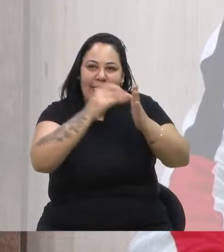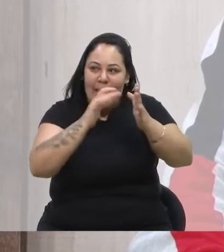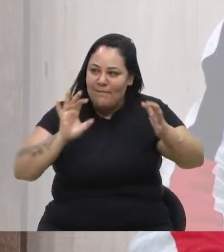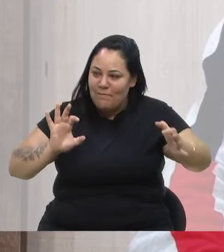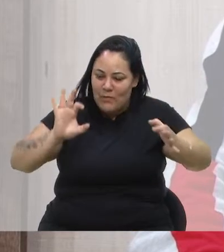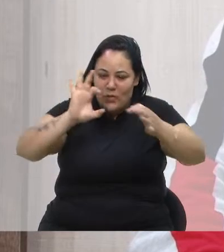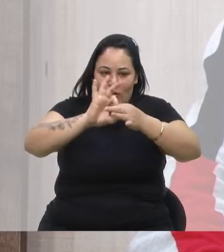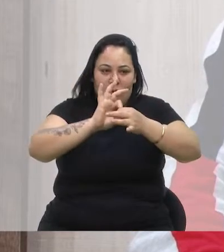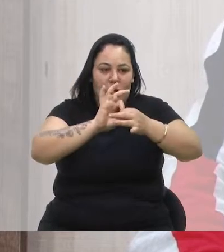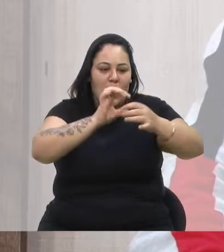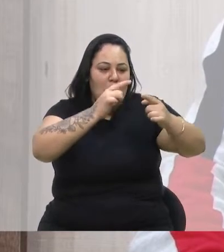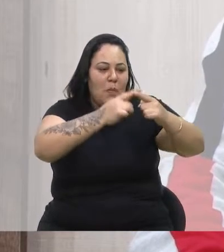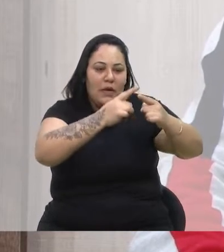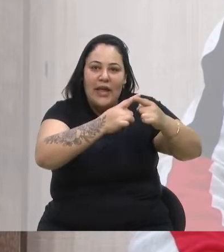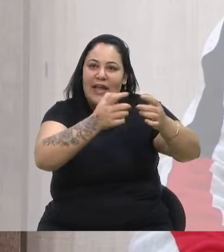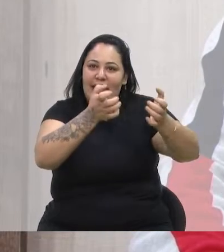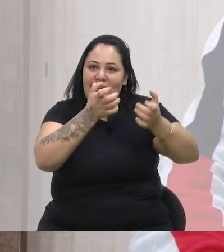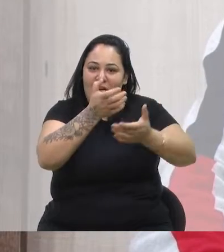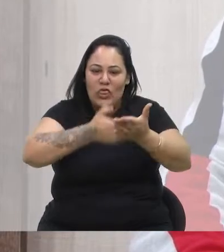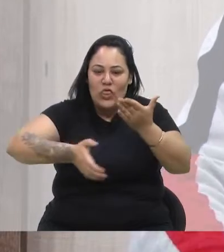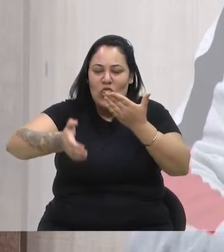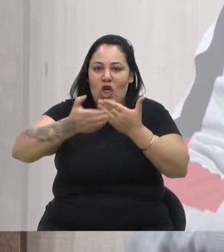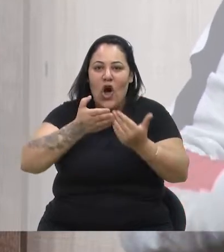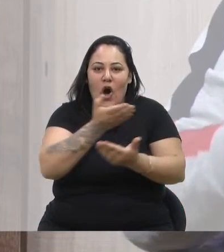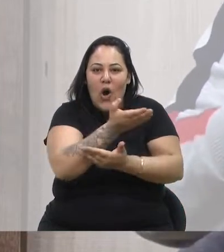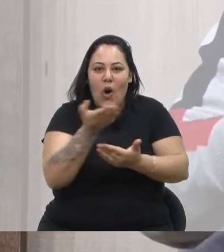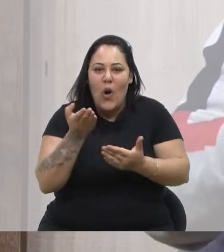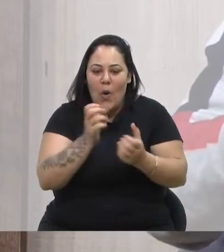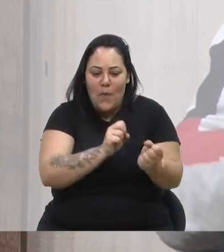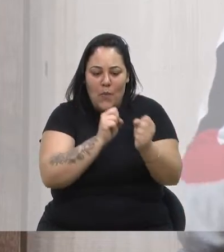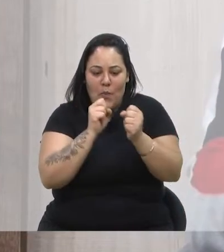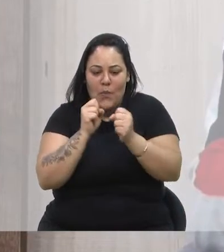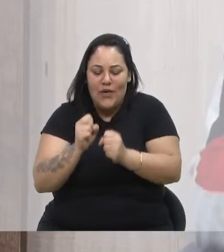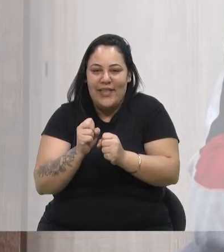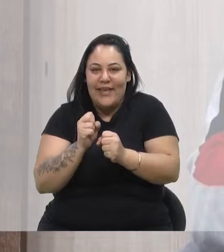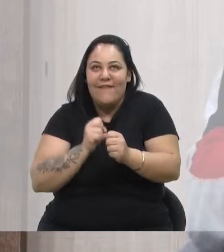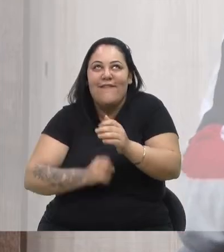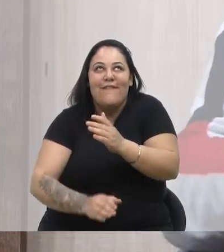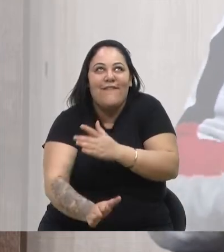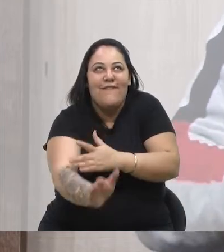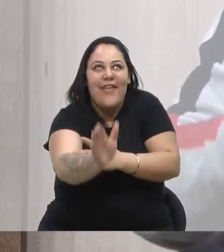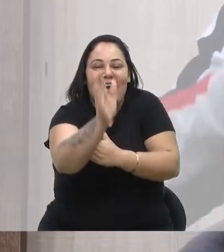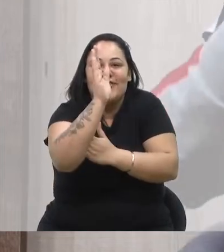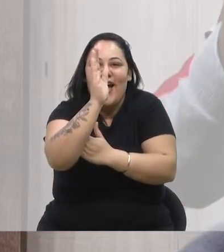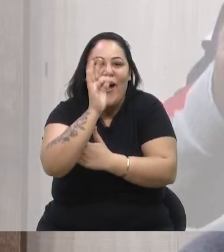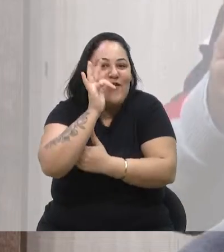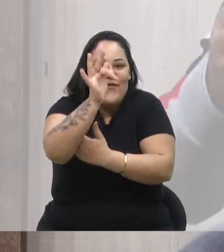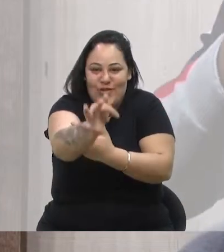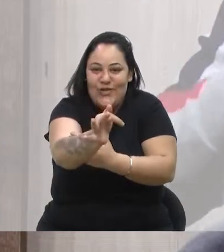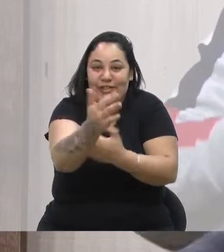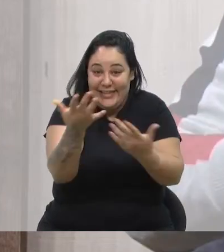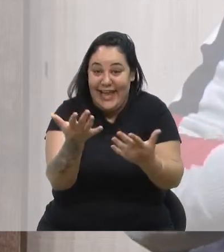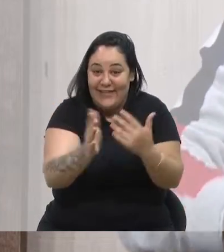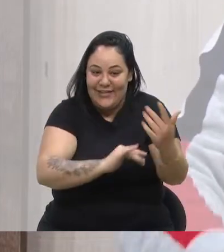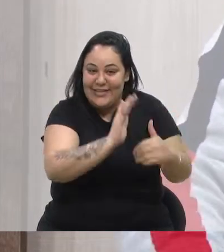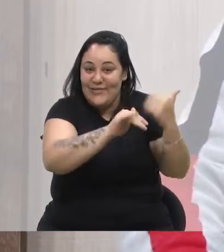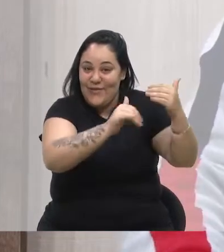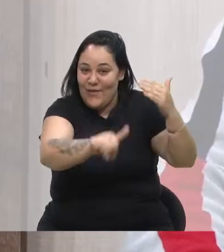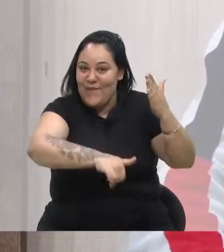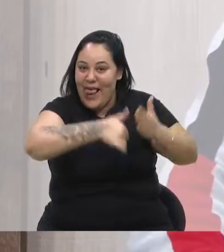até paradoxal, porque quisera todos nós, né, podermos irmos ao futuro